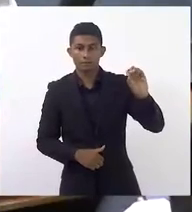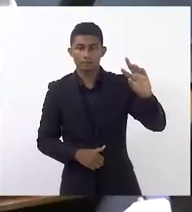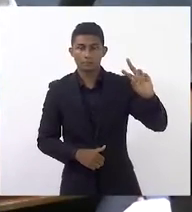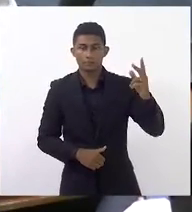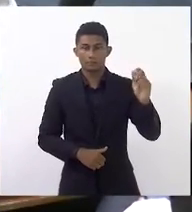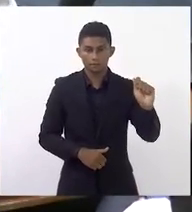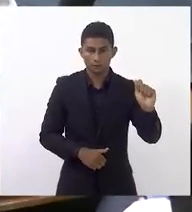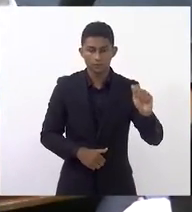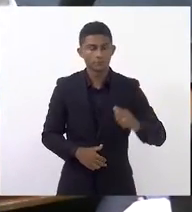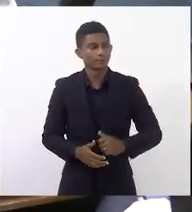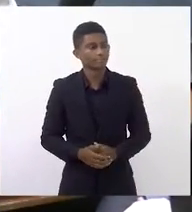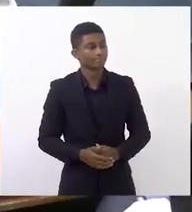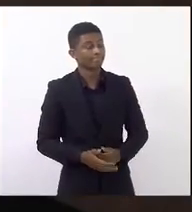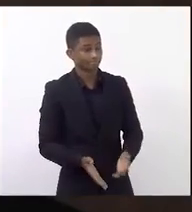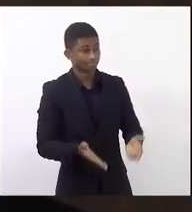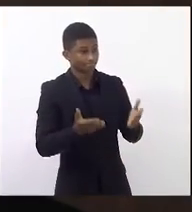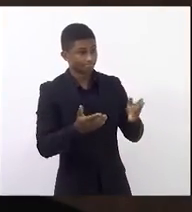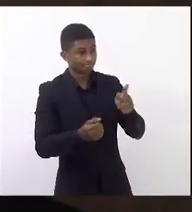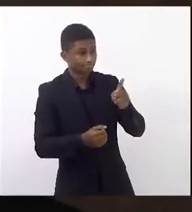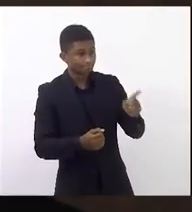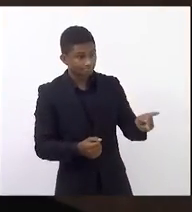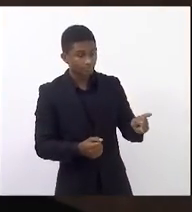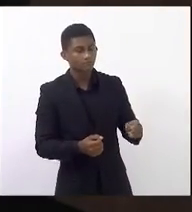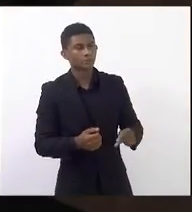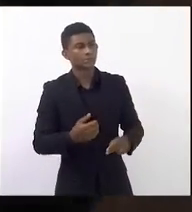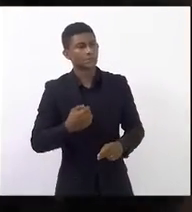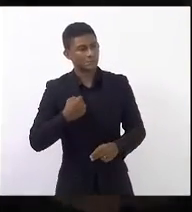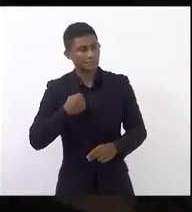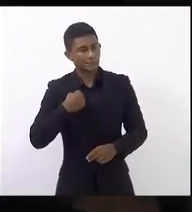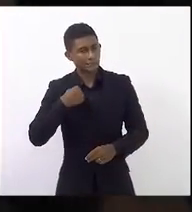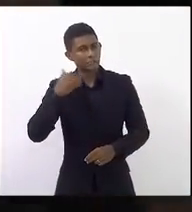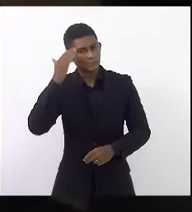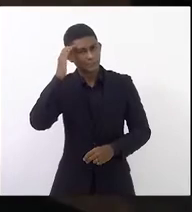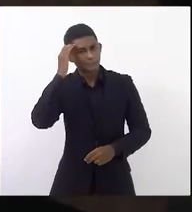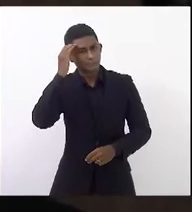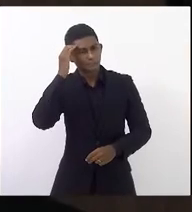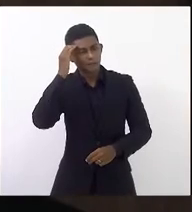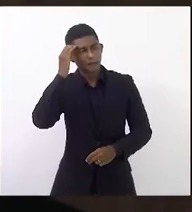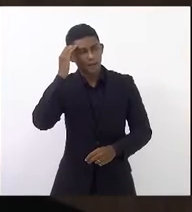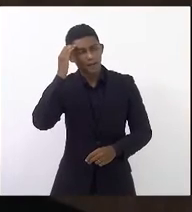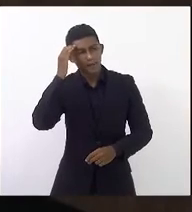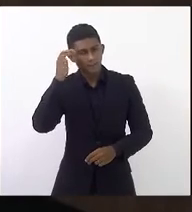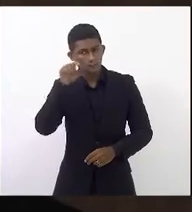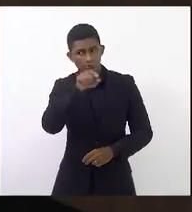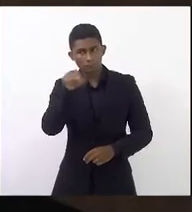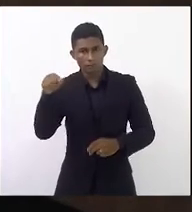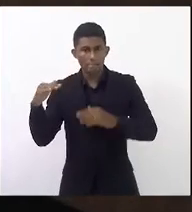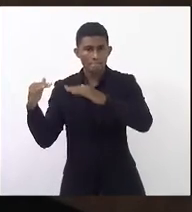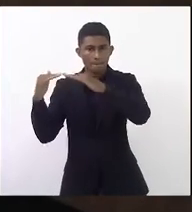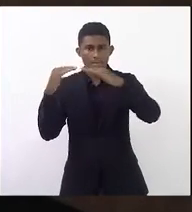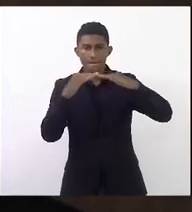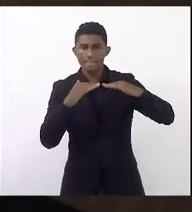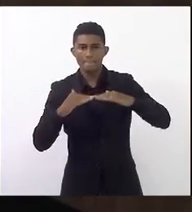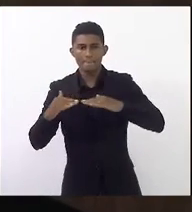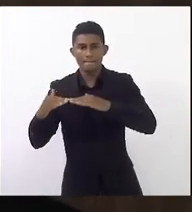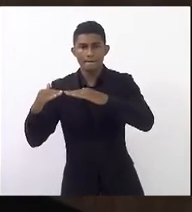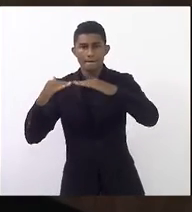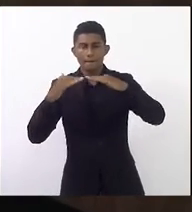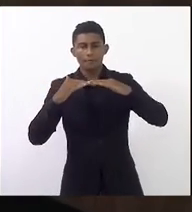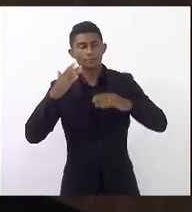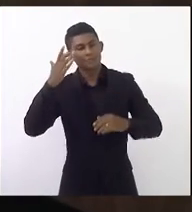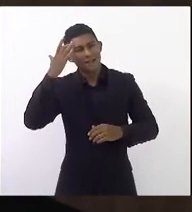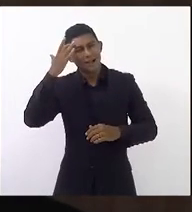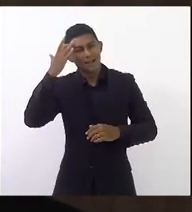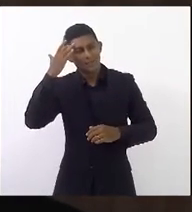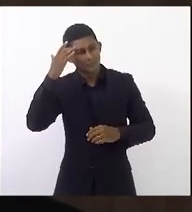Presidente, eu desfruto do mesmo entendimento de outros colegas que a melhor dinâmica para a escolha